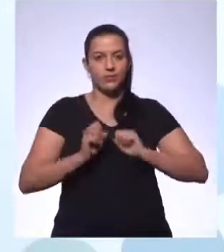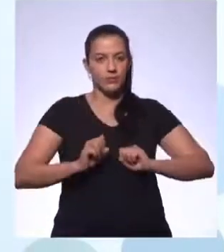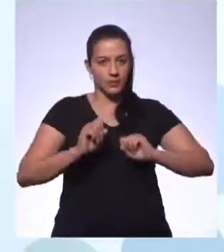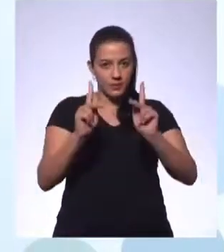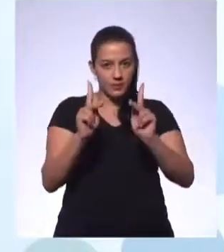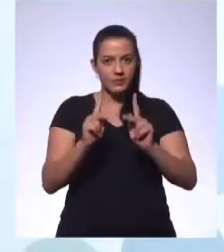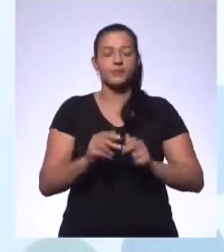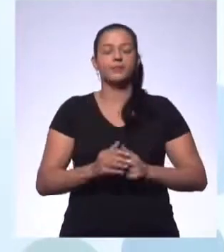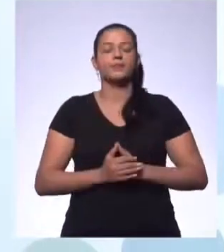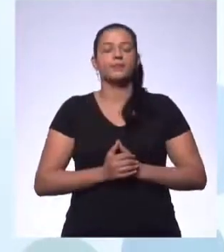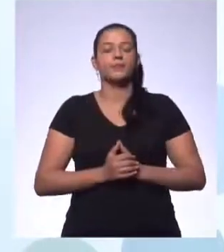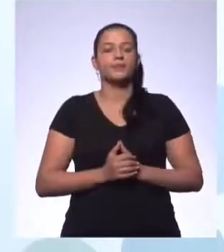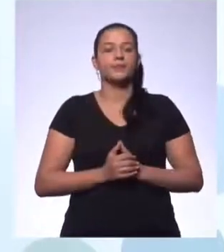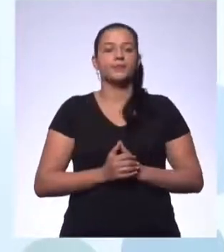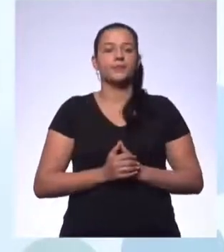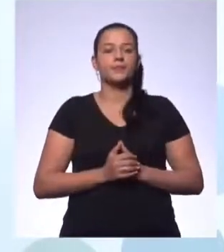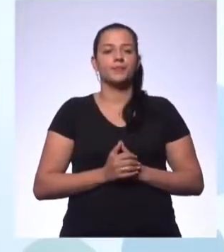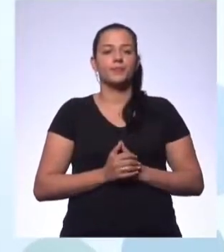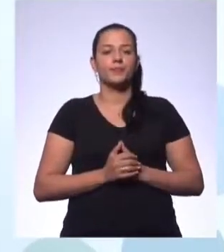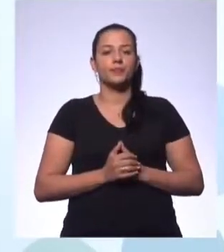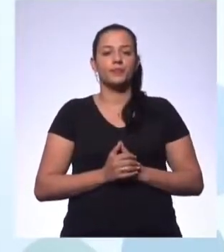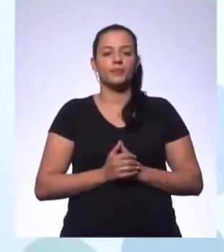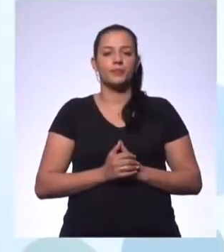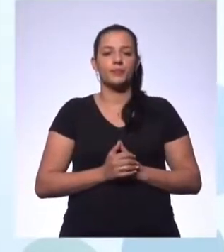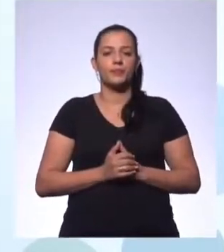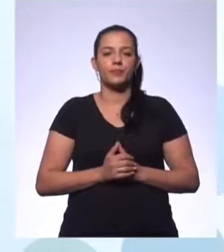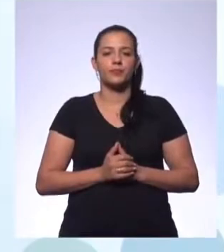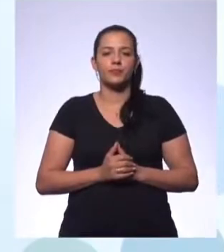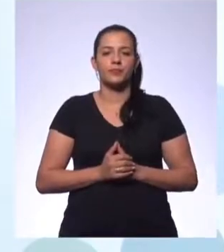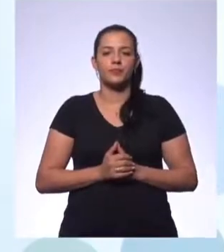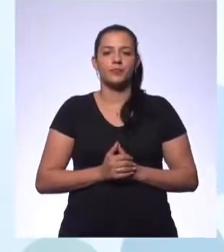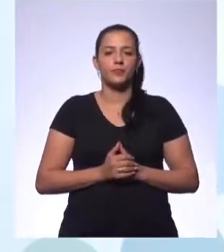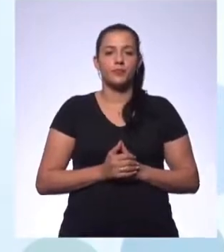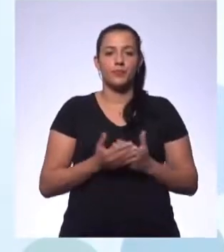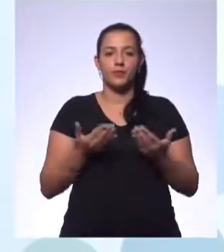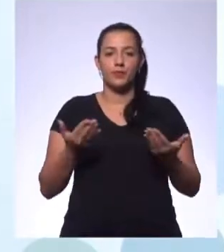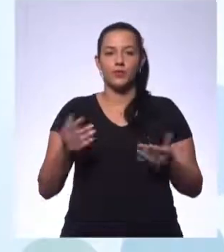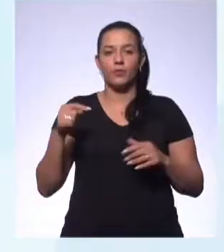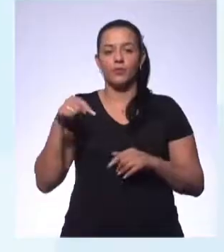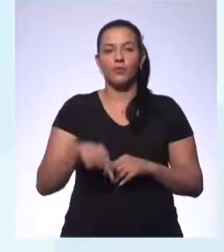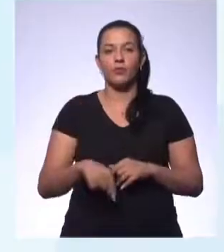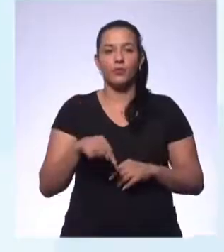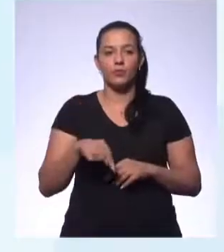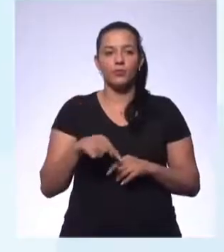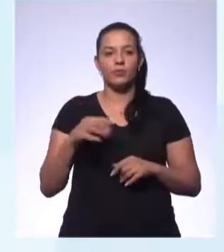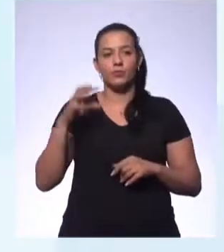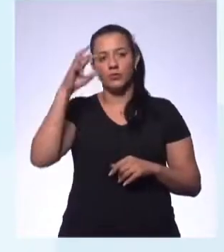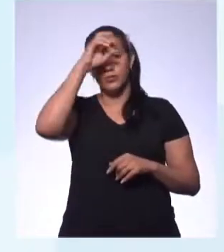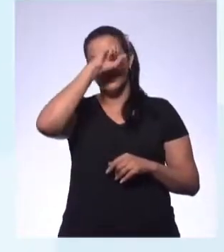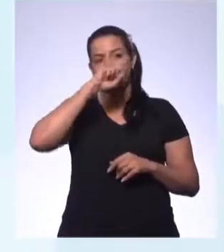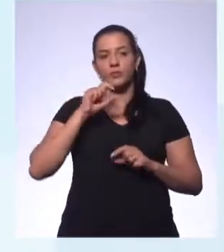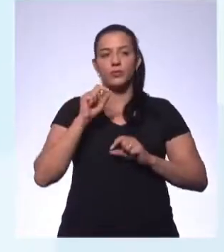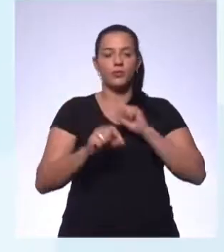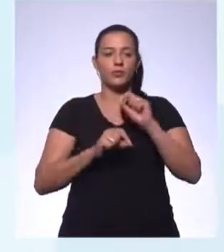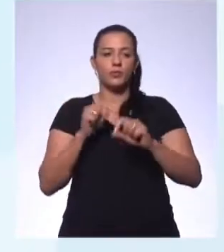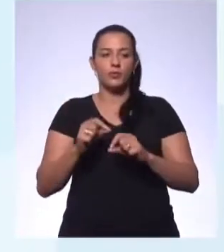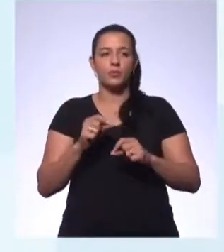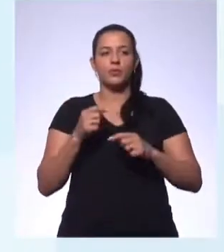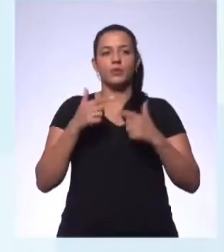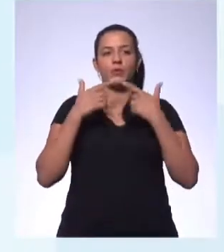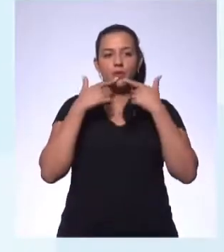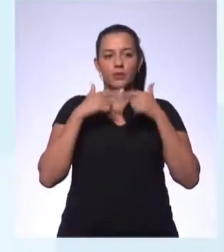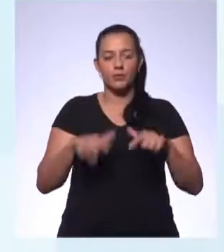Ok? Olha só. Então, gente, na nossa aula de hoje, né, a gente aprendeu um pouquinho sobre as